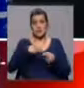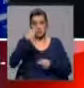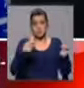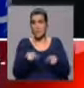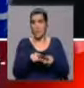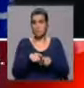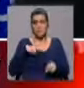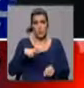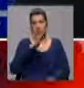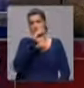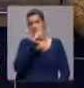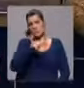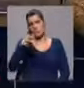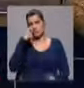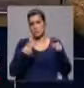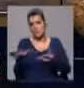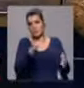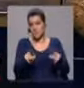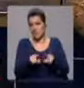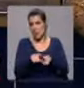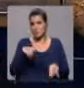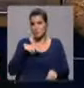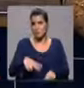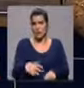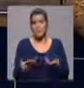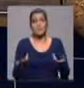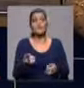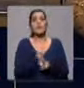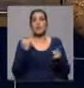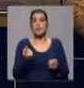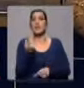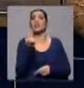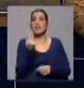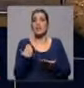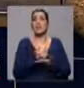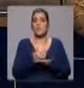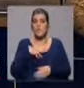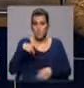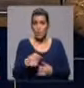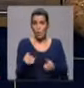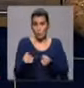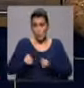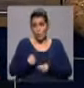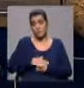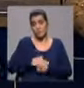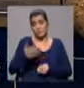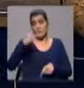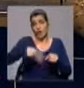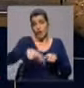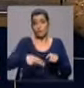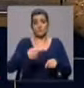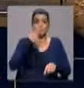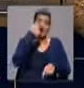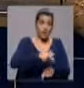milhões de habitantes, mais ou menos, e o facto é que, por exemplo, todo o dinheiro que em Portugal se poupou com os cortes nas